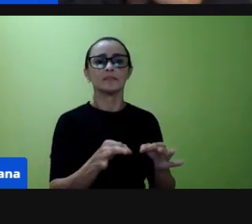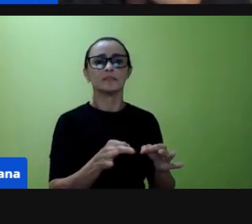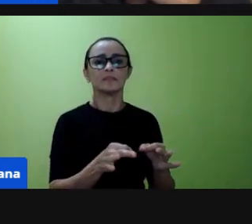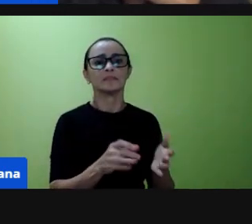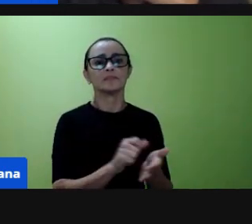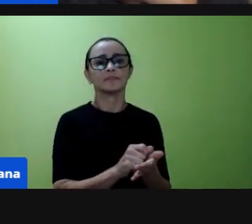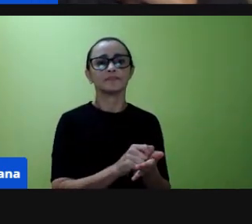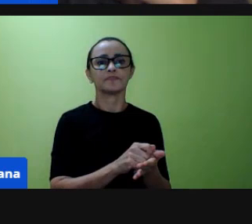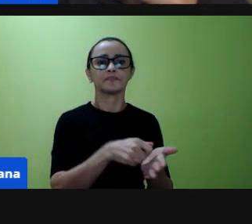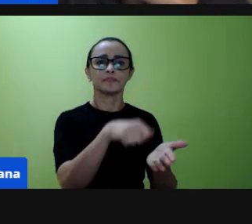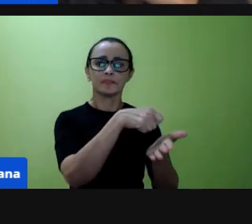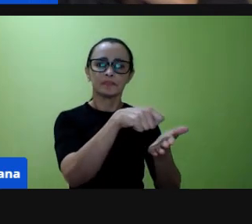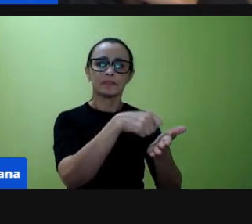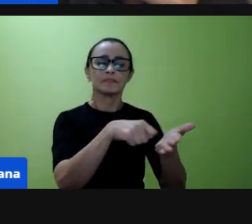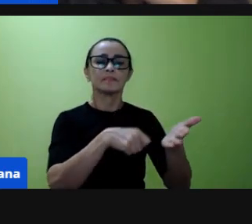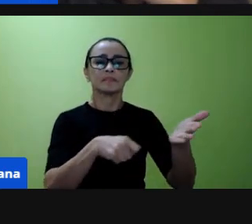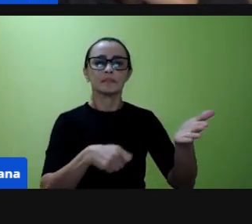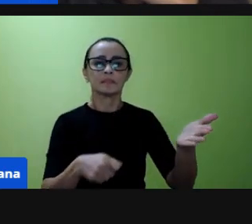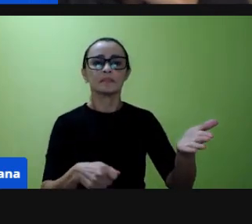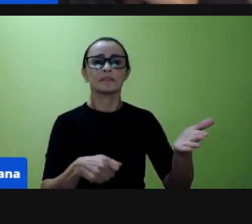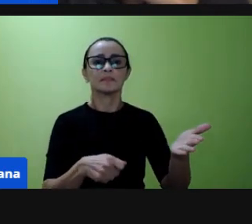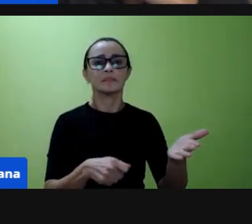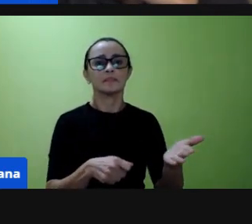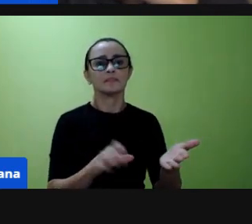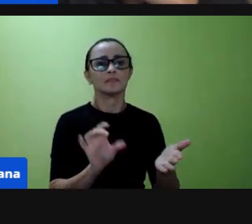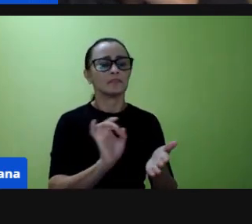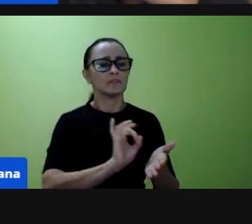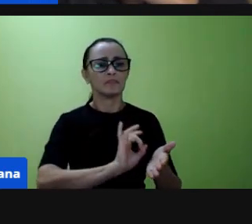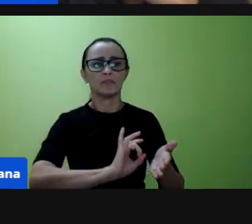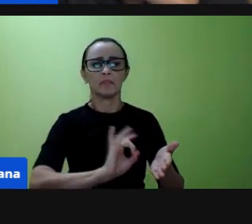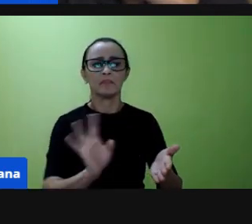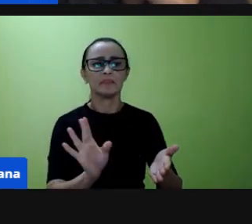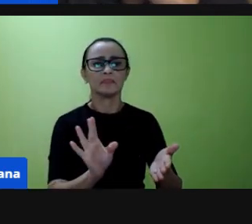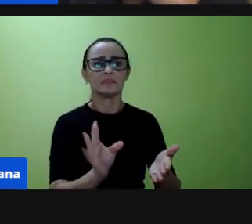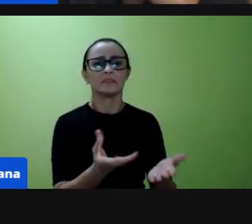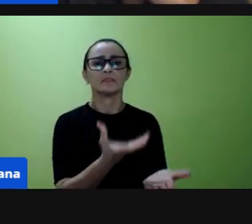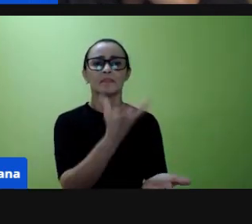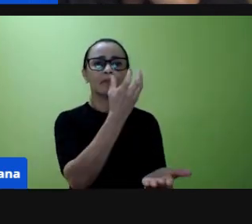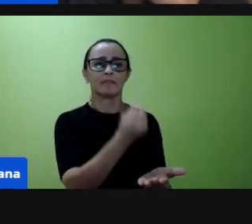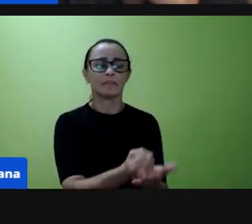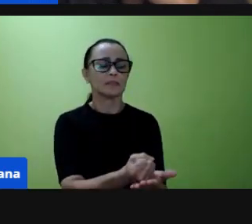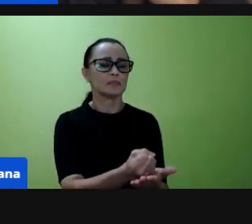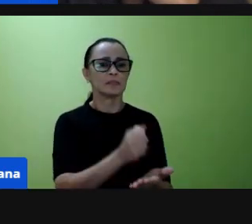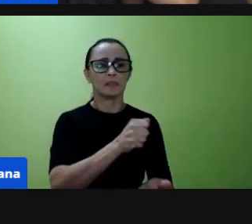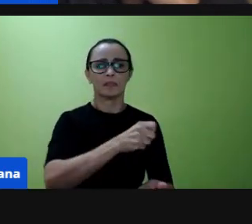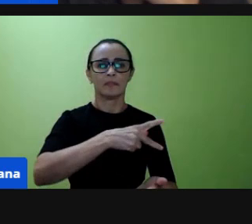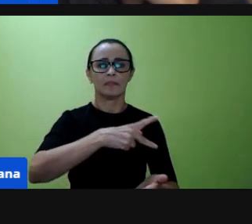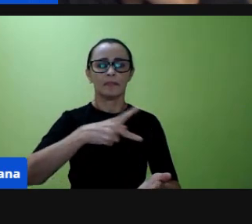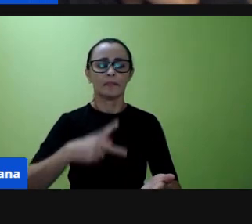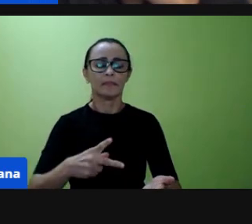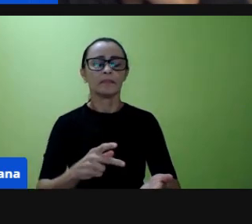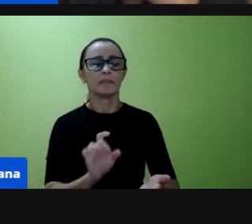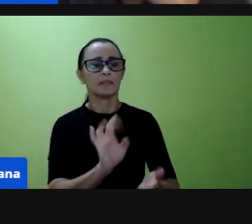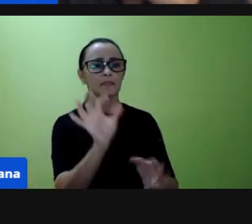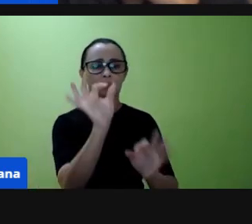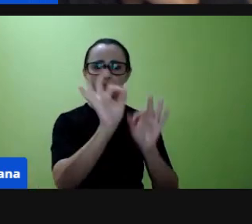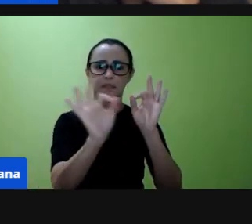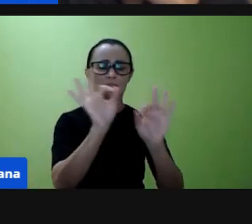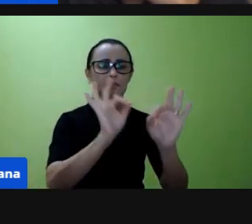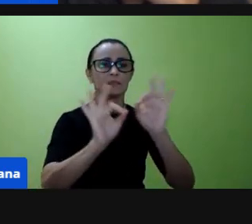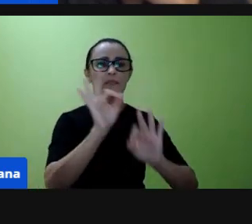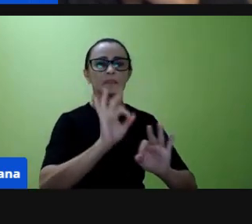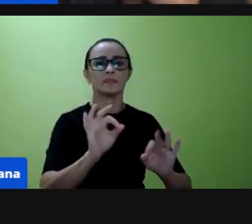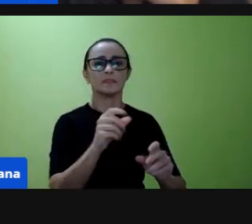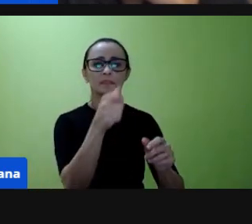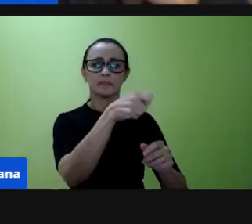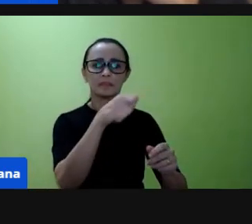ali diretamente, não precisa instalar programa nenhum. Então, assim, é uma constante aprendizagem, né? Eu não sei